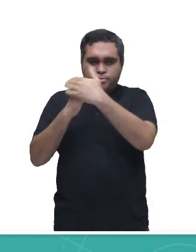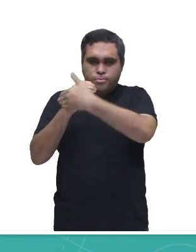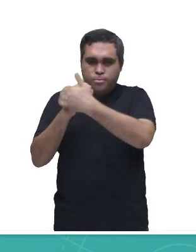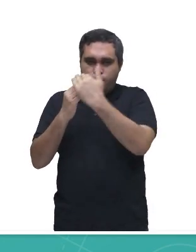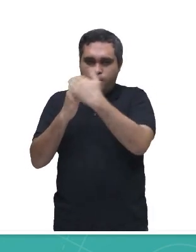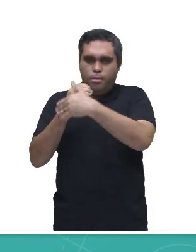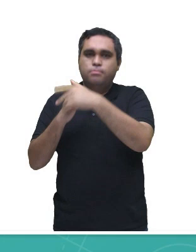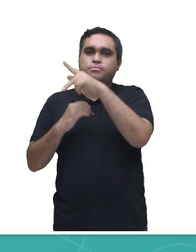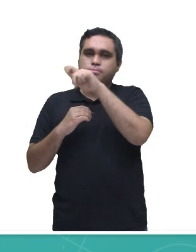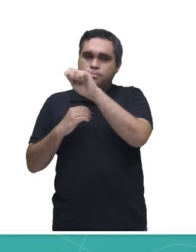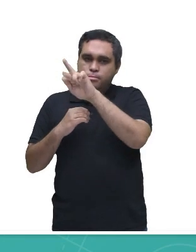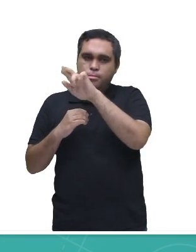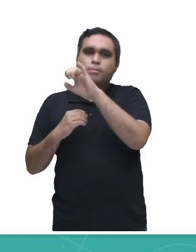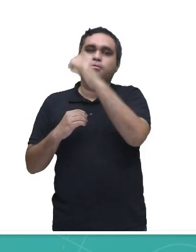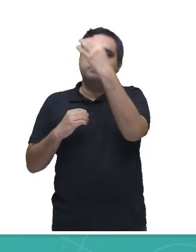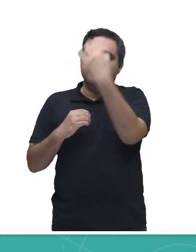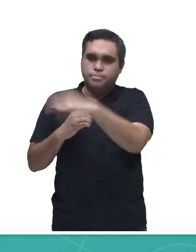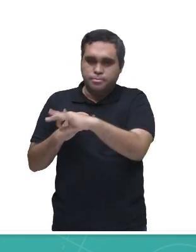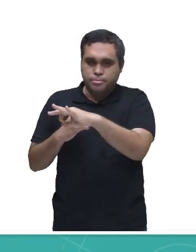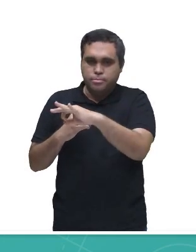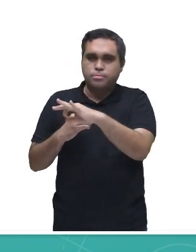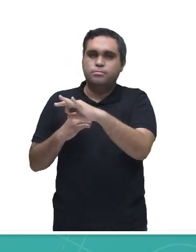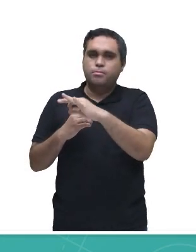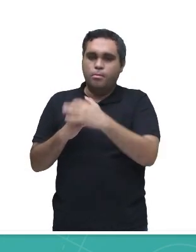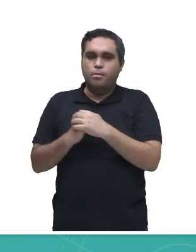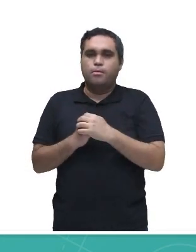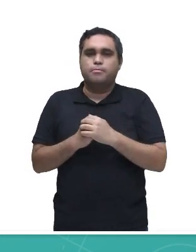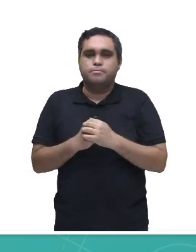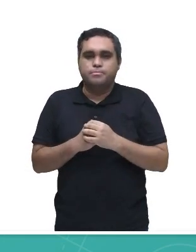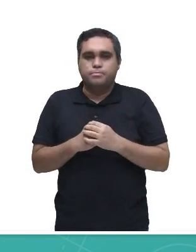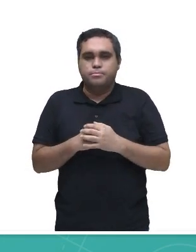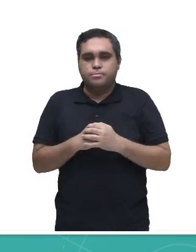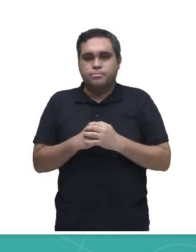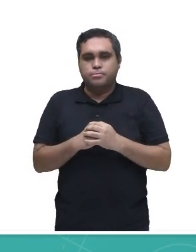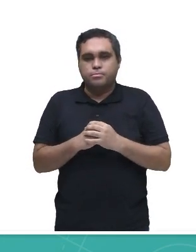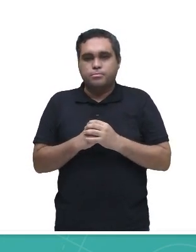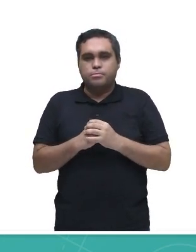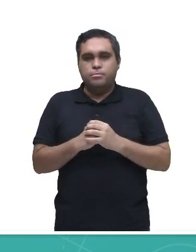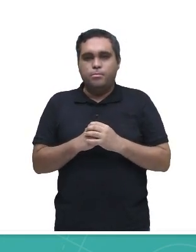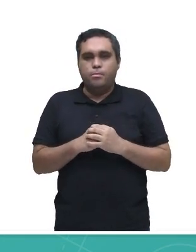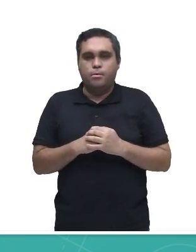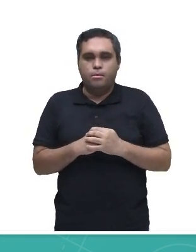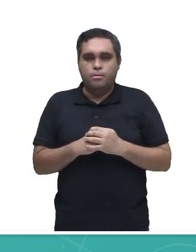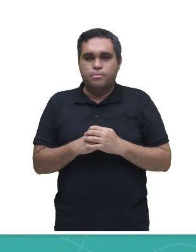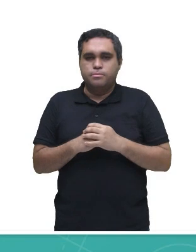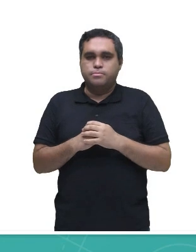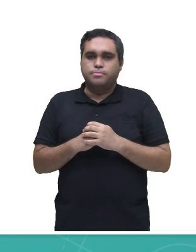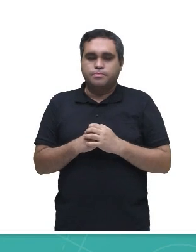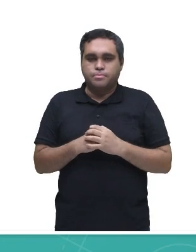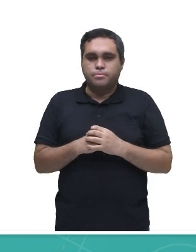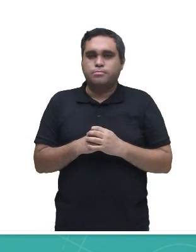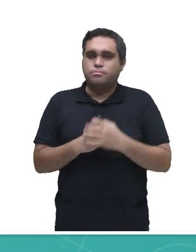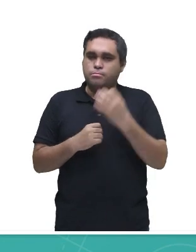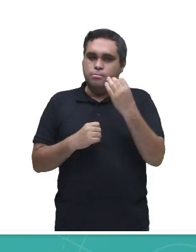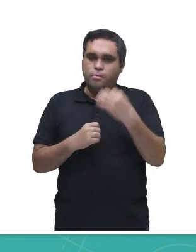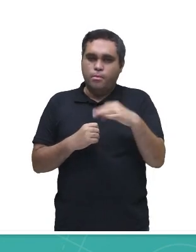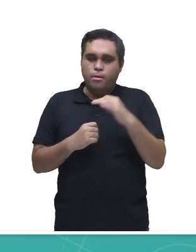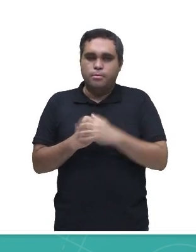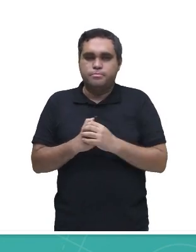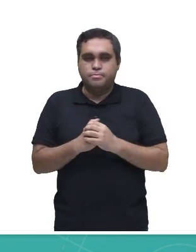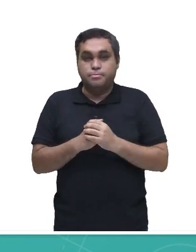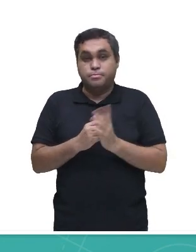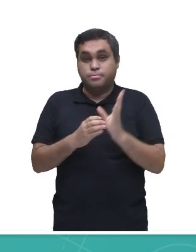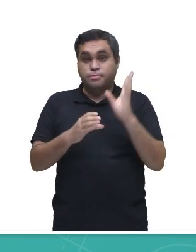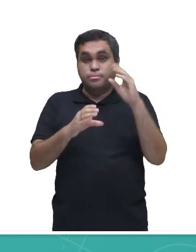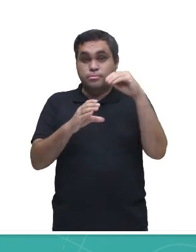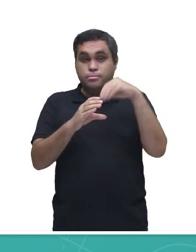celular, você acertou. Então, além da membrana, tem também parede celular, né? E dentro,